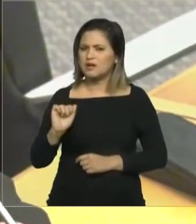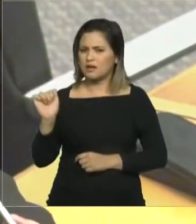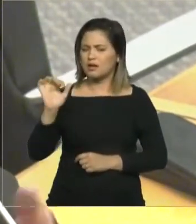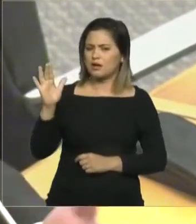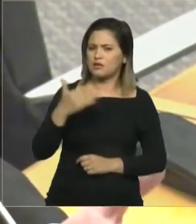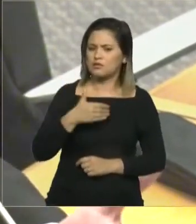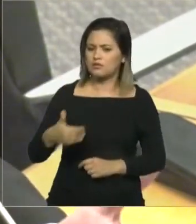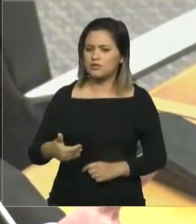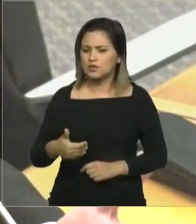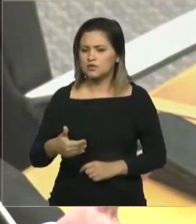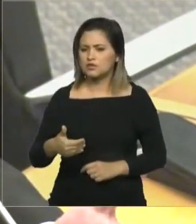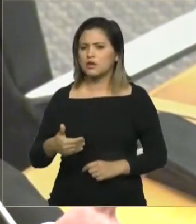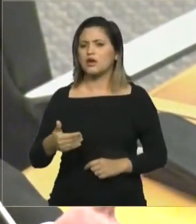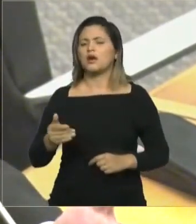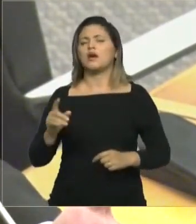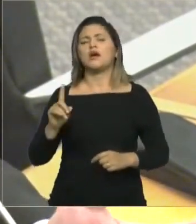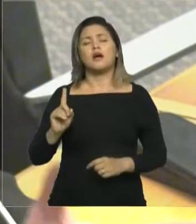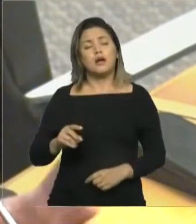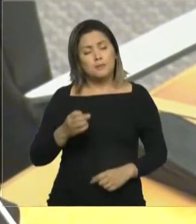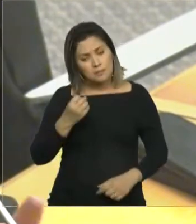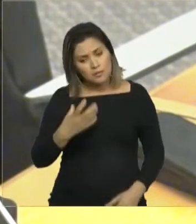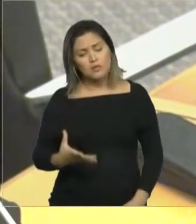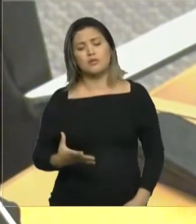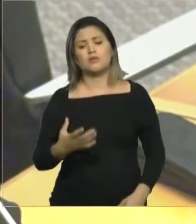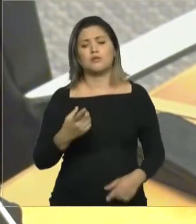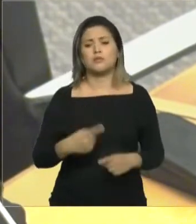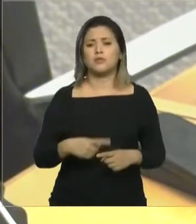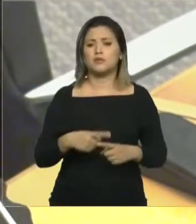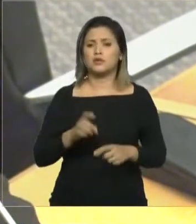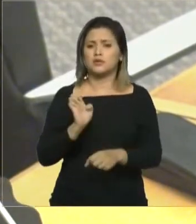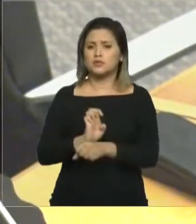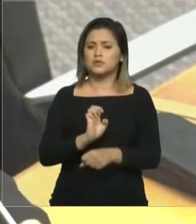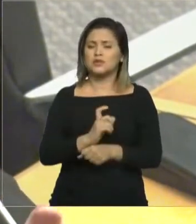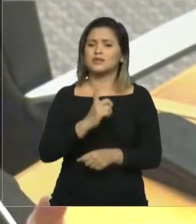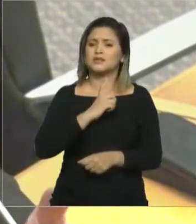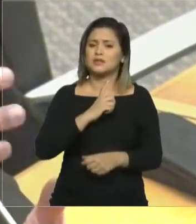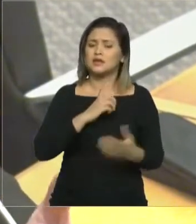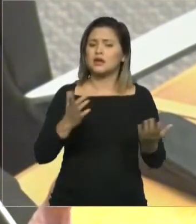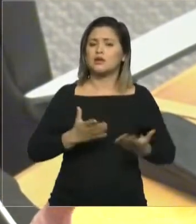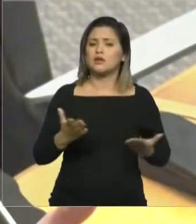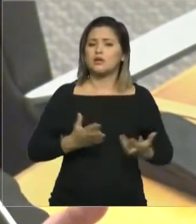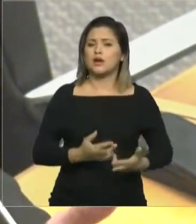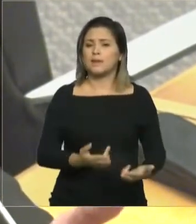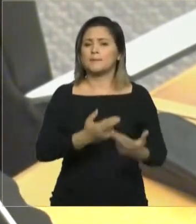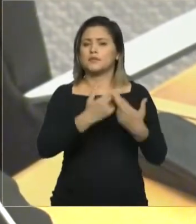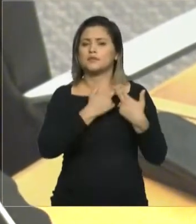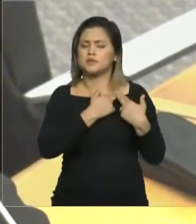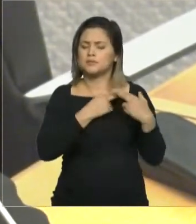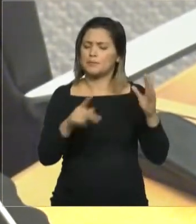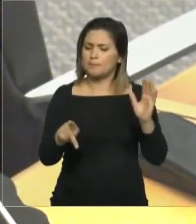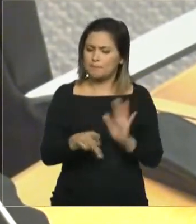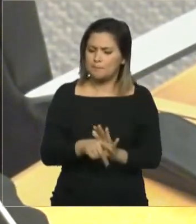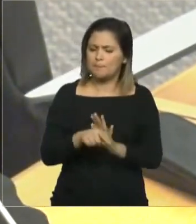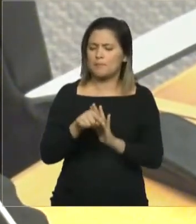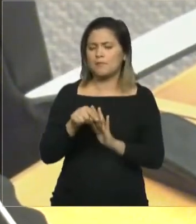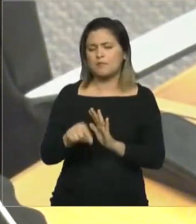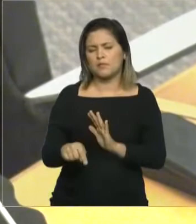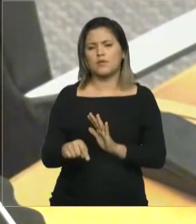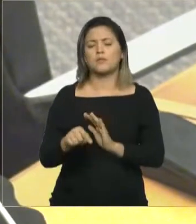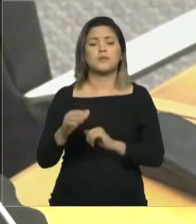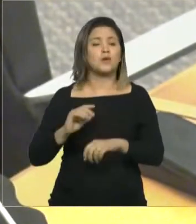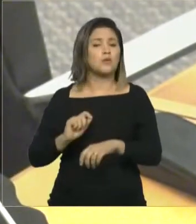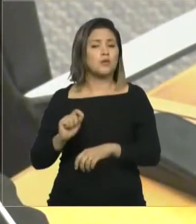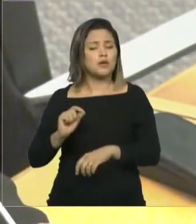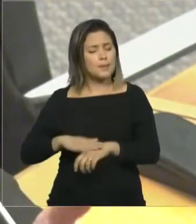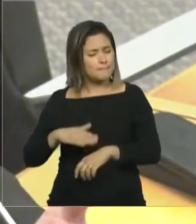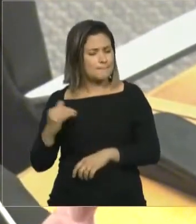são notícias alvissareiras, porque o Estado passa realmente a cumprir com o seu mistério dentro da estratificação de competências do SUS